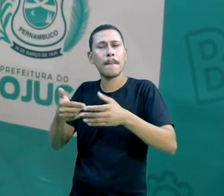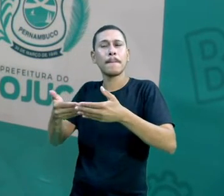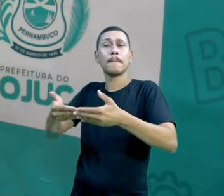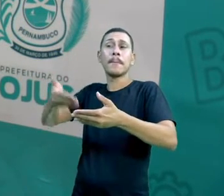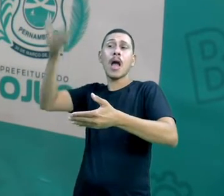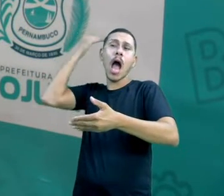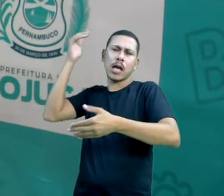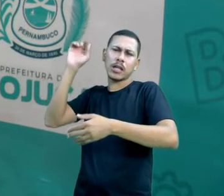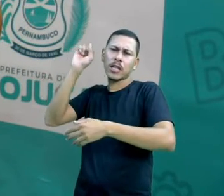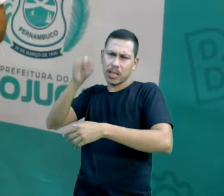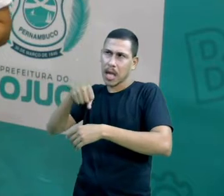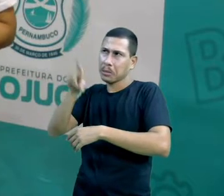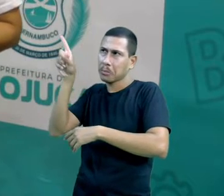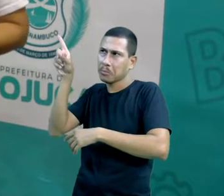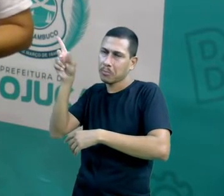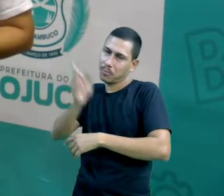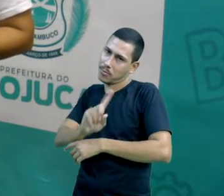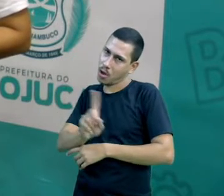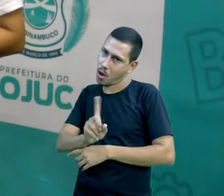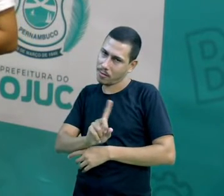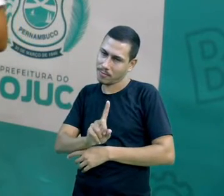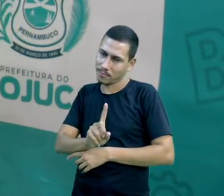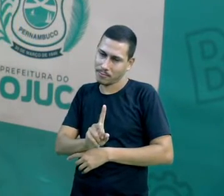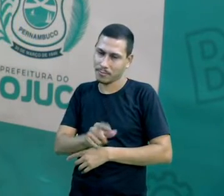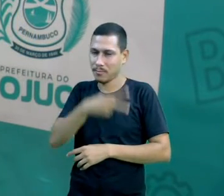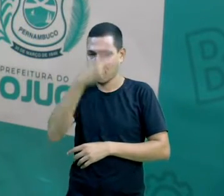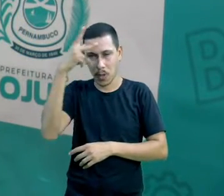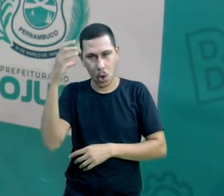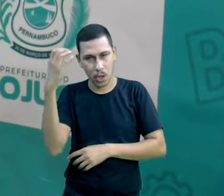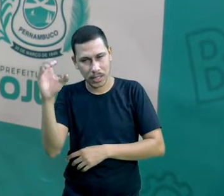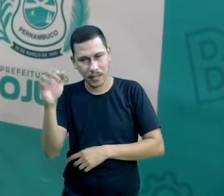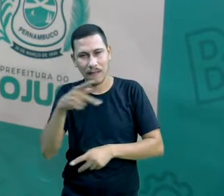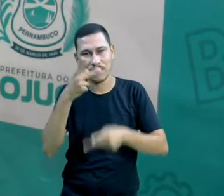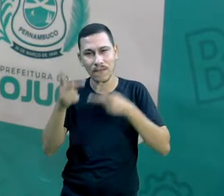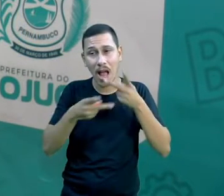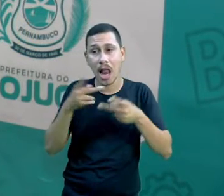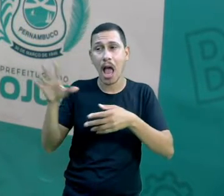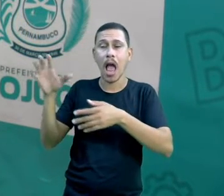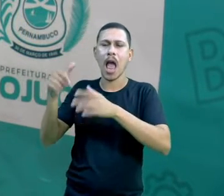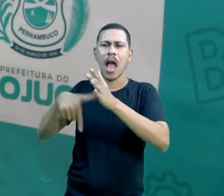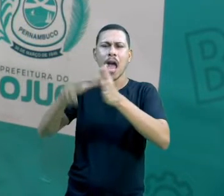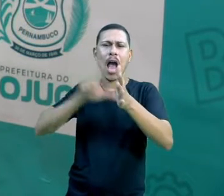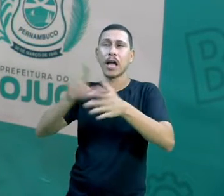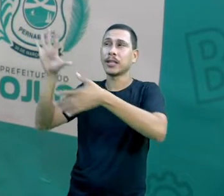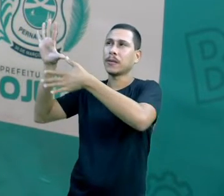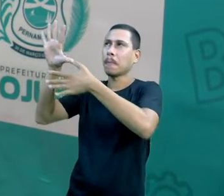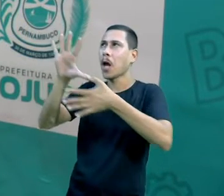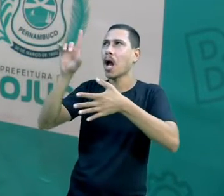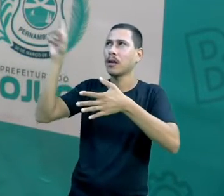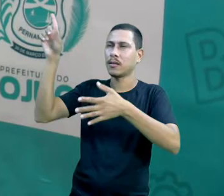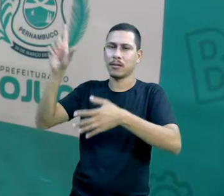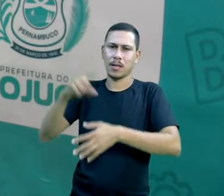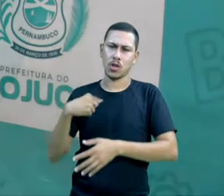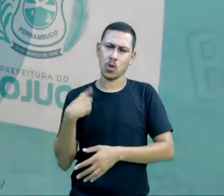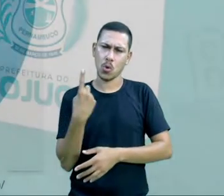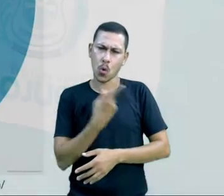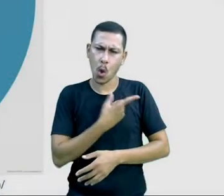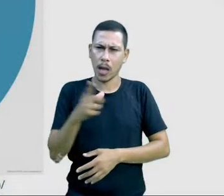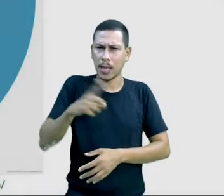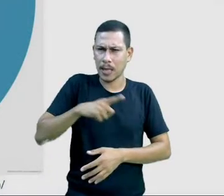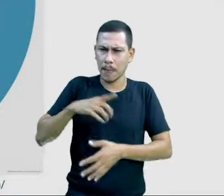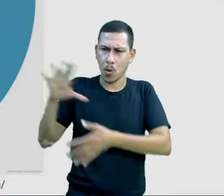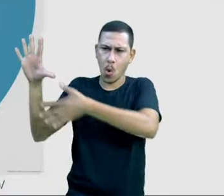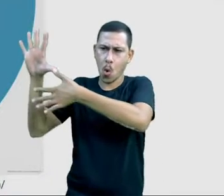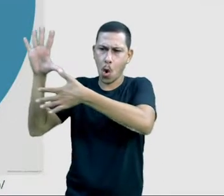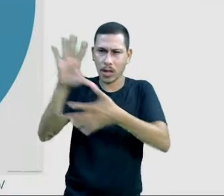Segundo os estudiosos, né? O que é que aconteceu? Nós tínhamos um super continente. Ou seja,